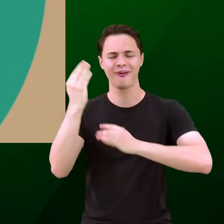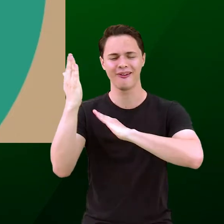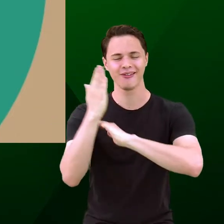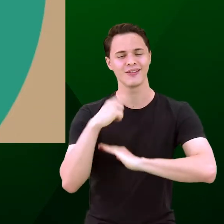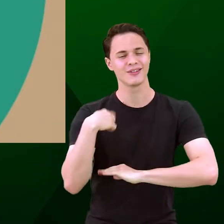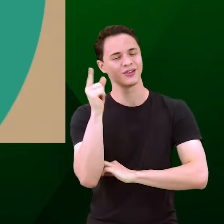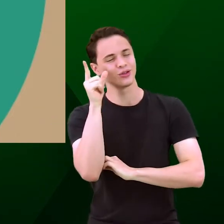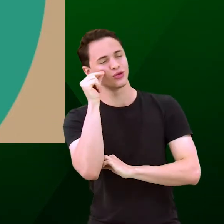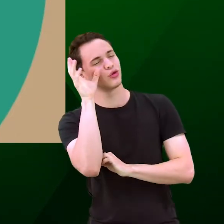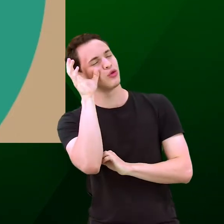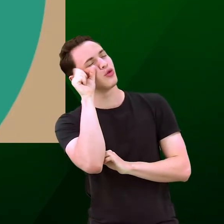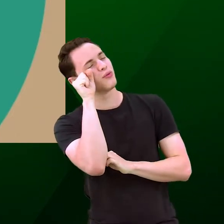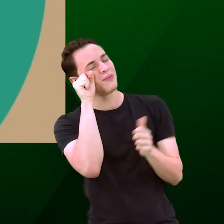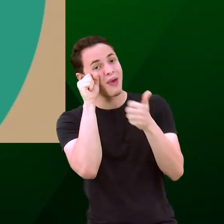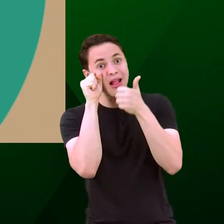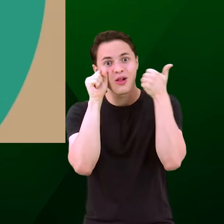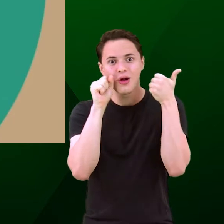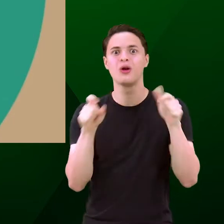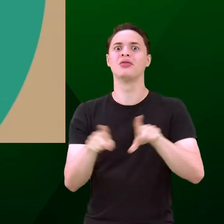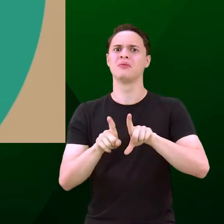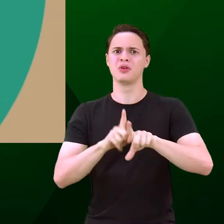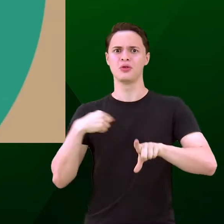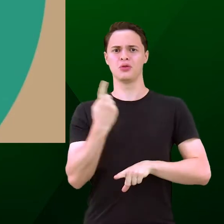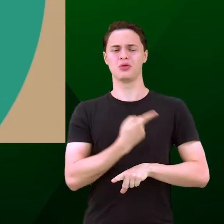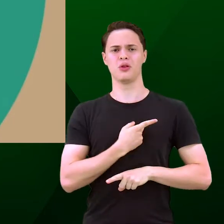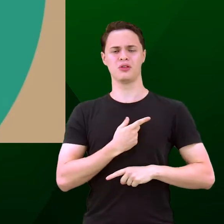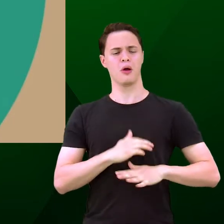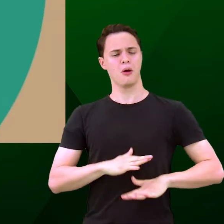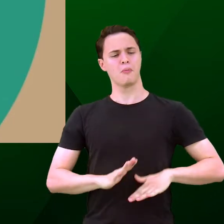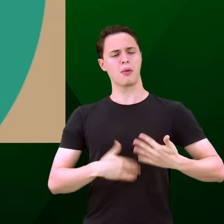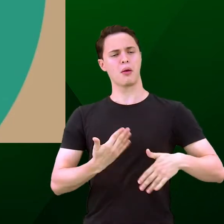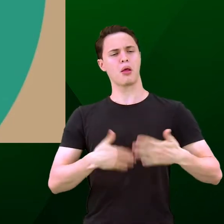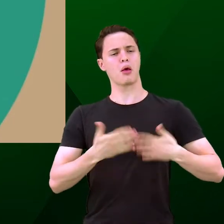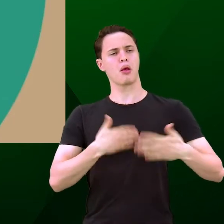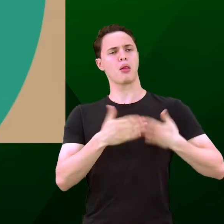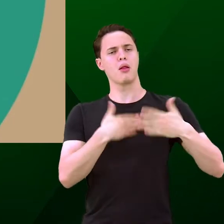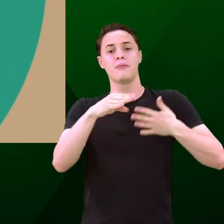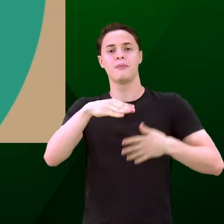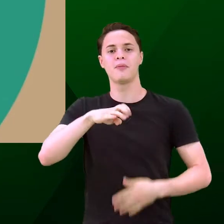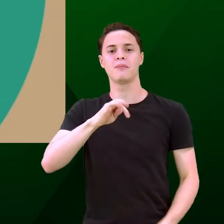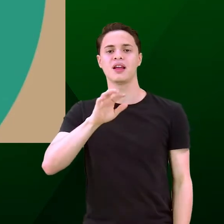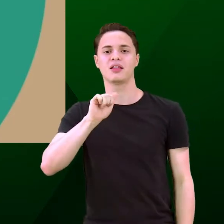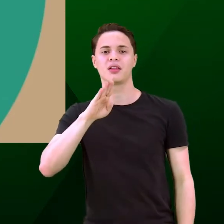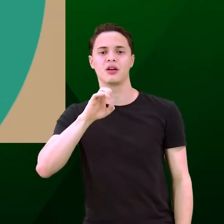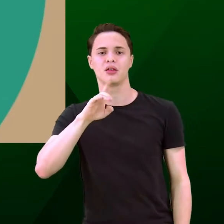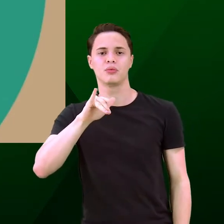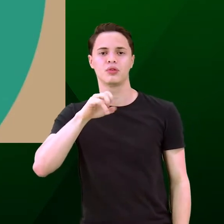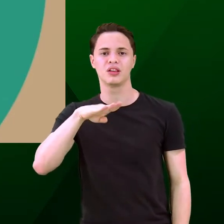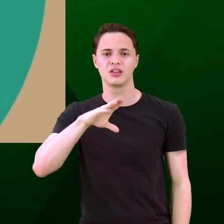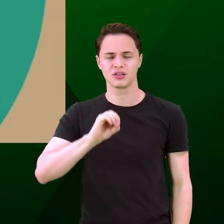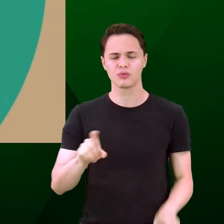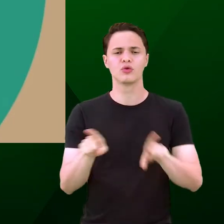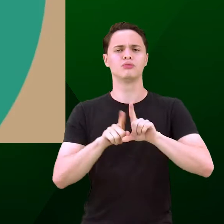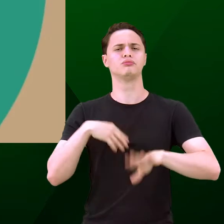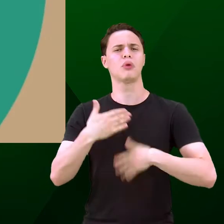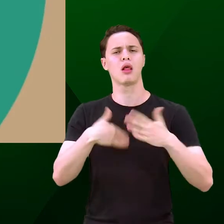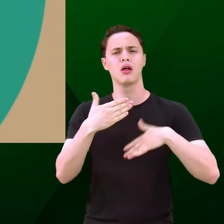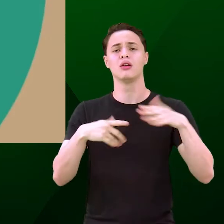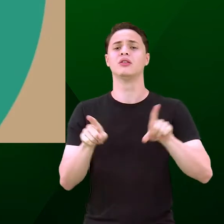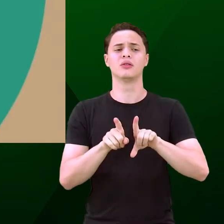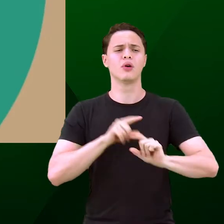um pouco mais sobre a corrida, como a gente pode começar a correr, né? Contar um pouquinho sobre isso. Marcelo, te agradeço enormemente